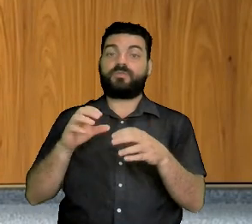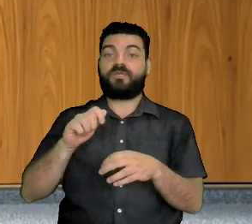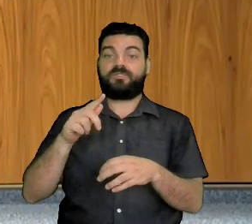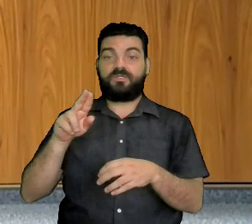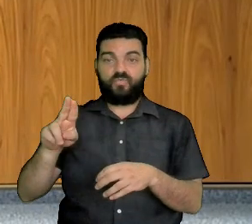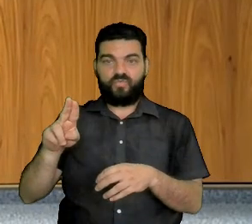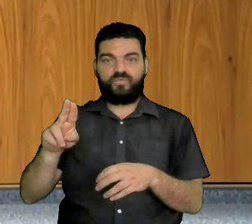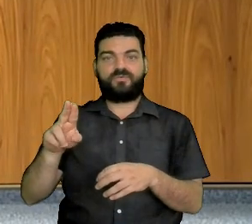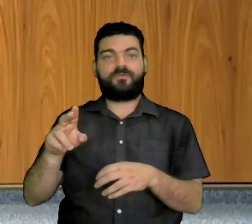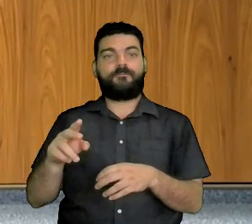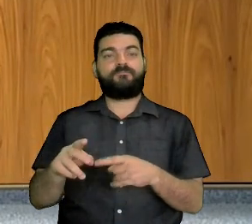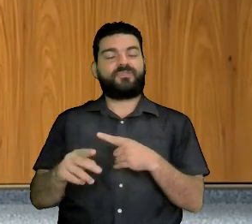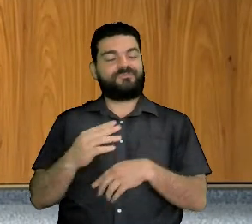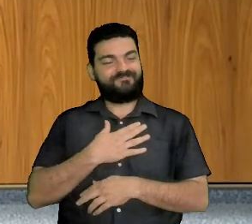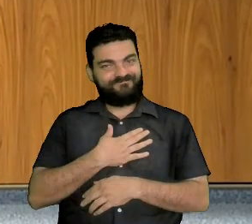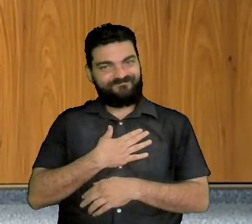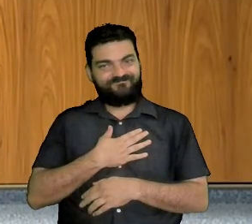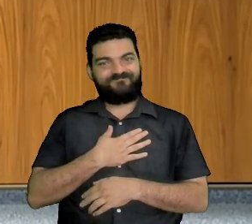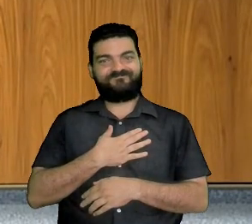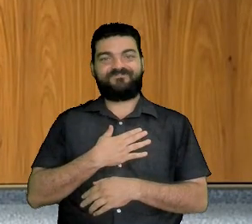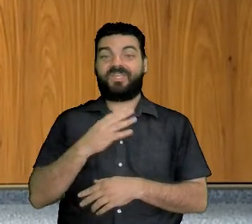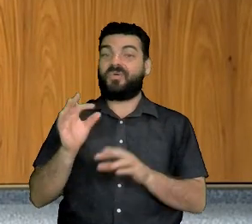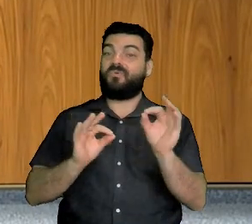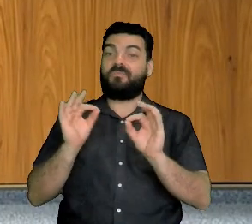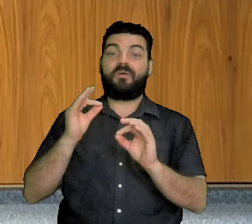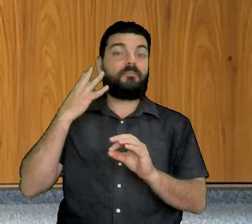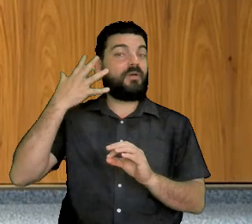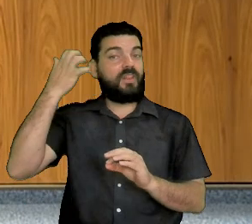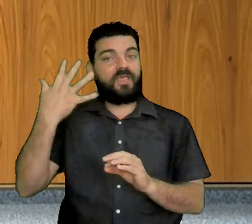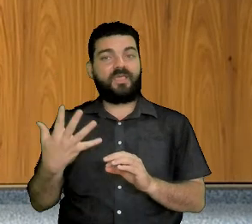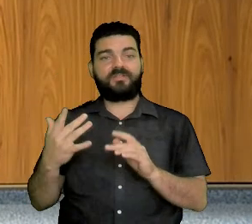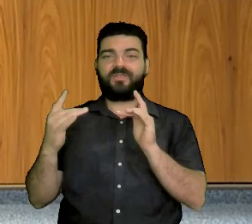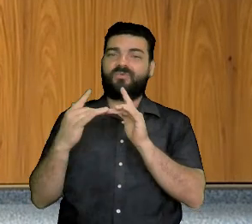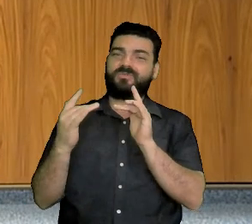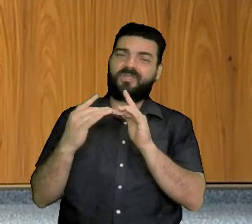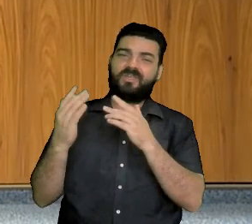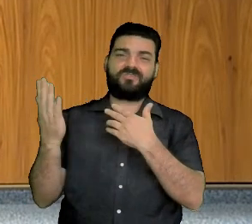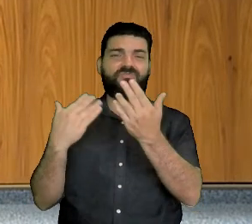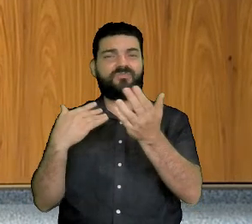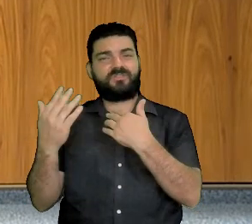tem tido o prazer de fazer tantos contatos e